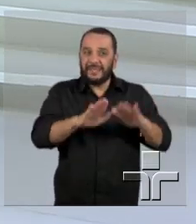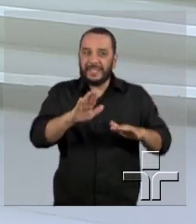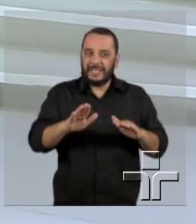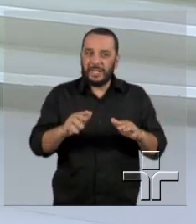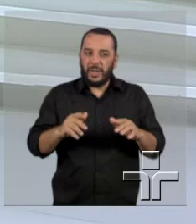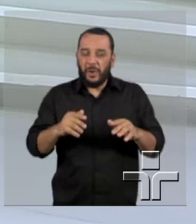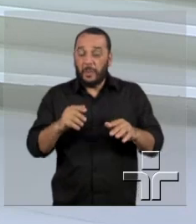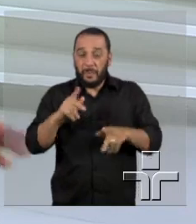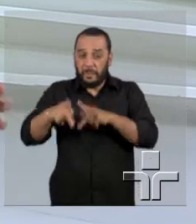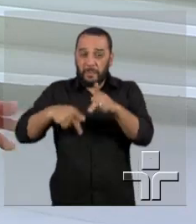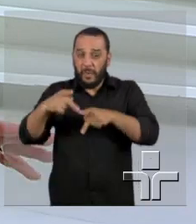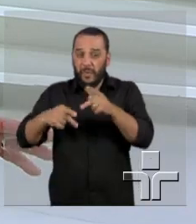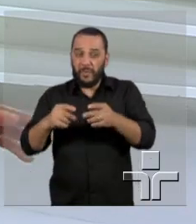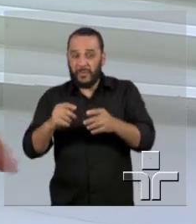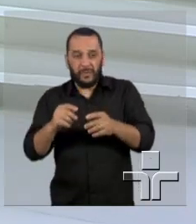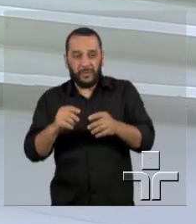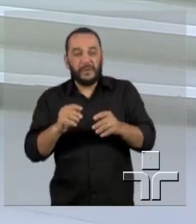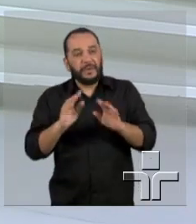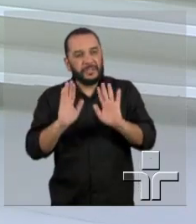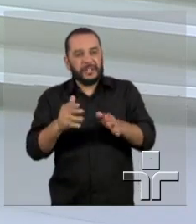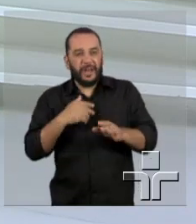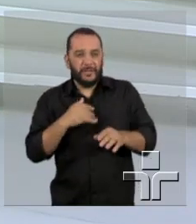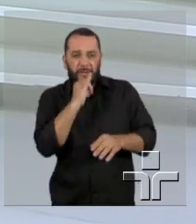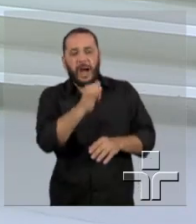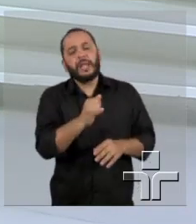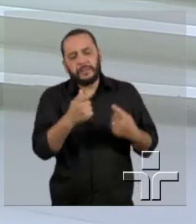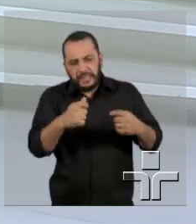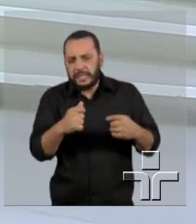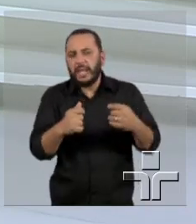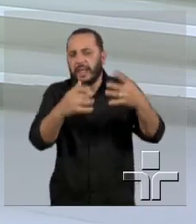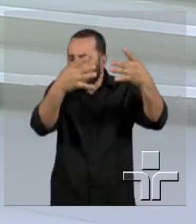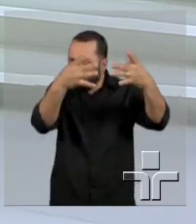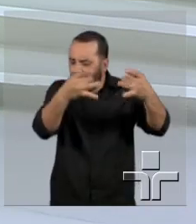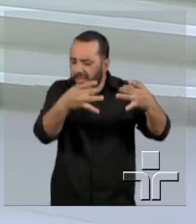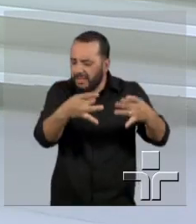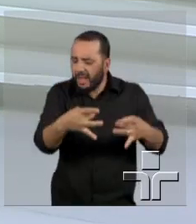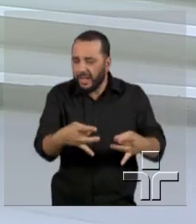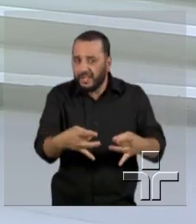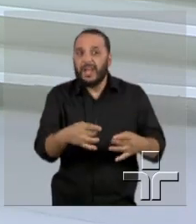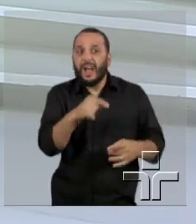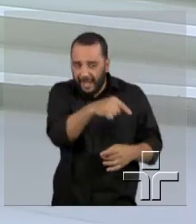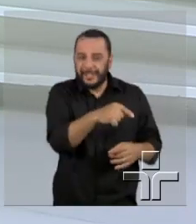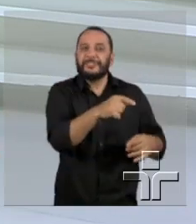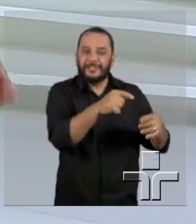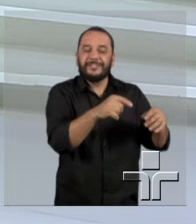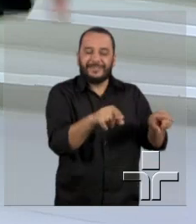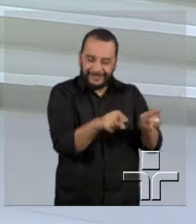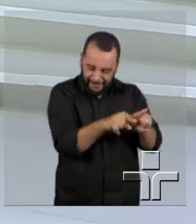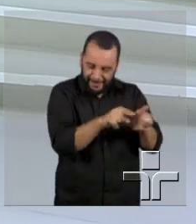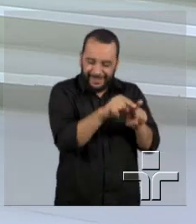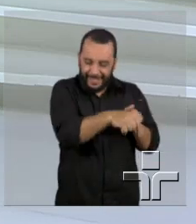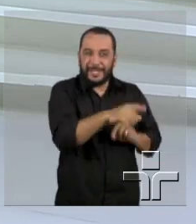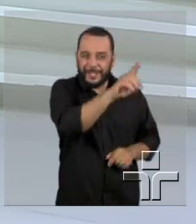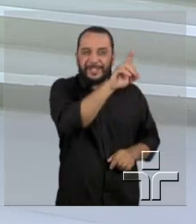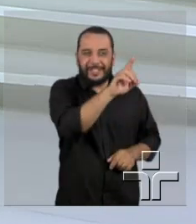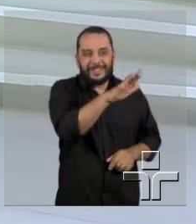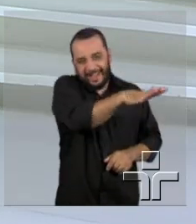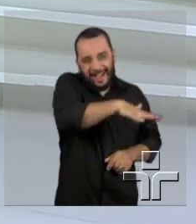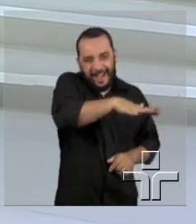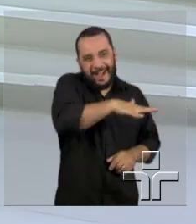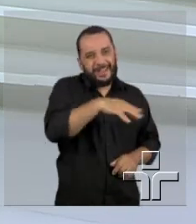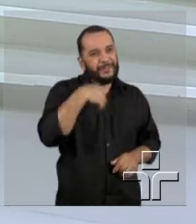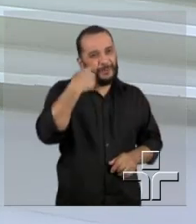jurídicos. Cada caso é um caso. No direito é assim. É preciso ver se não há provas outras, por